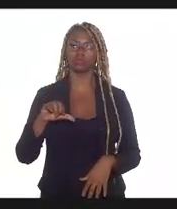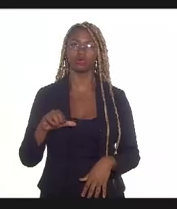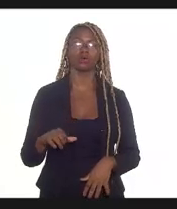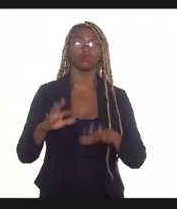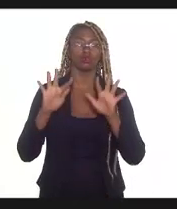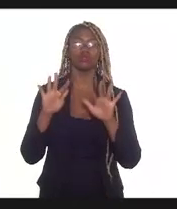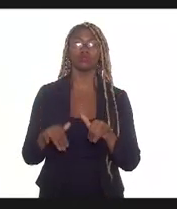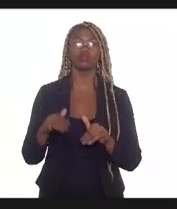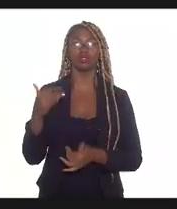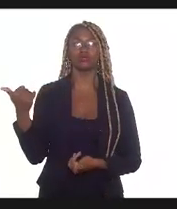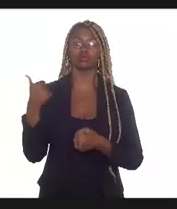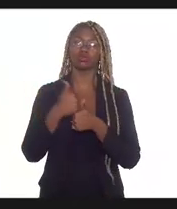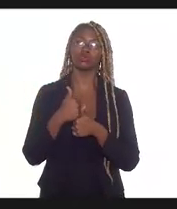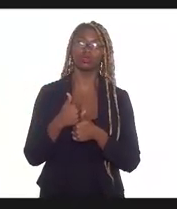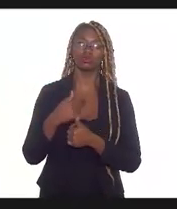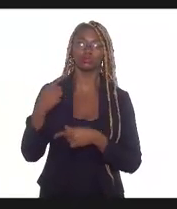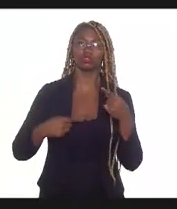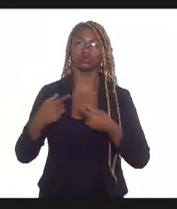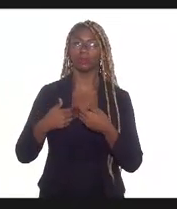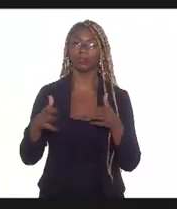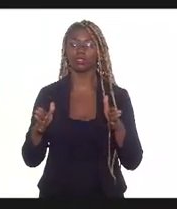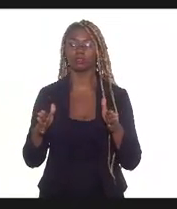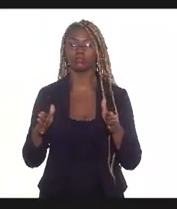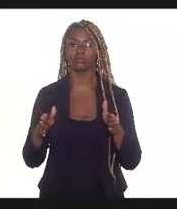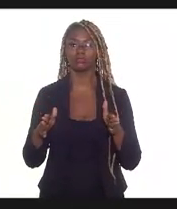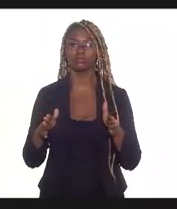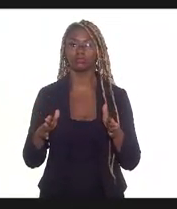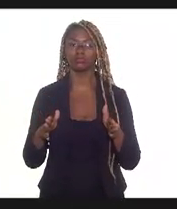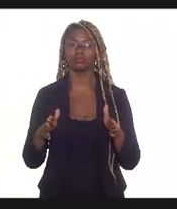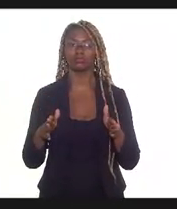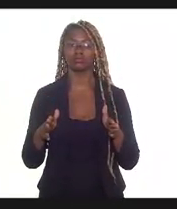substitutivo. Em discussão.